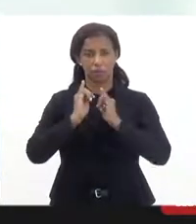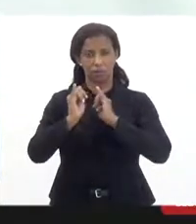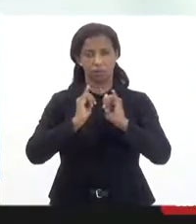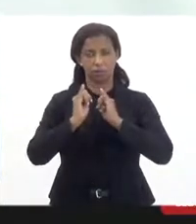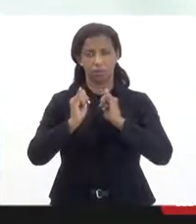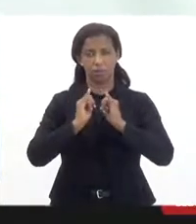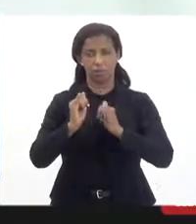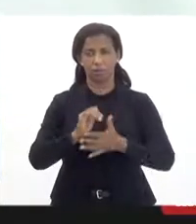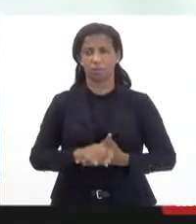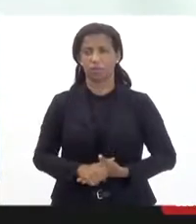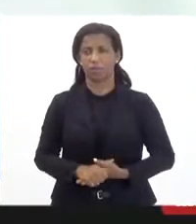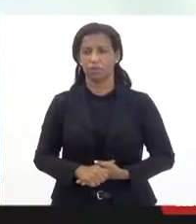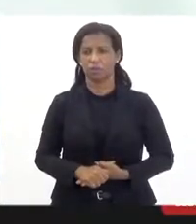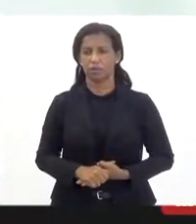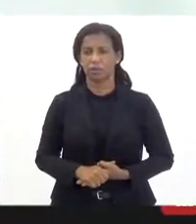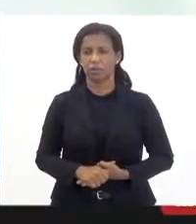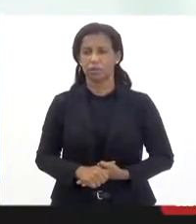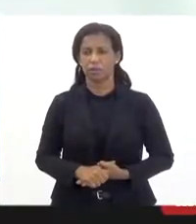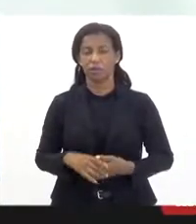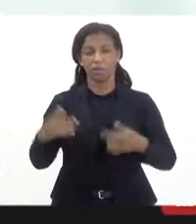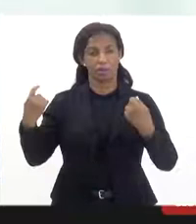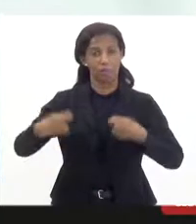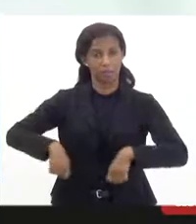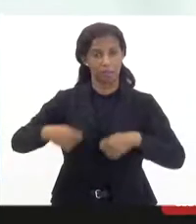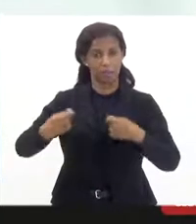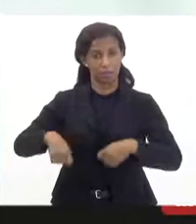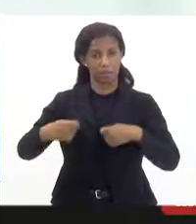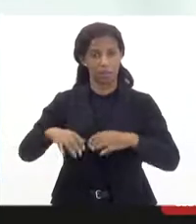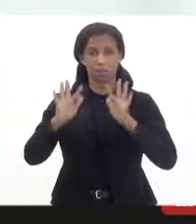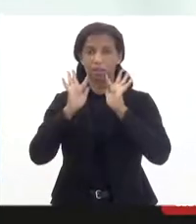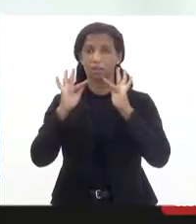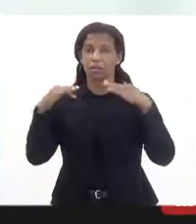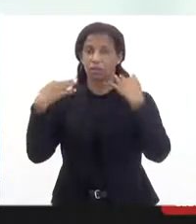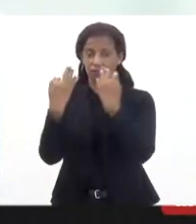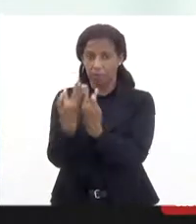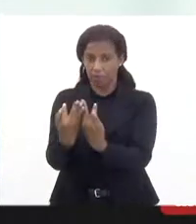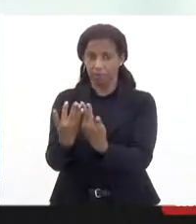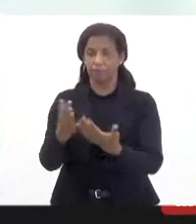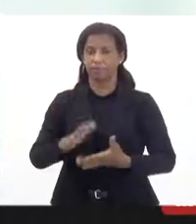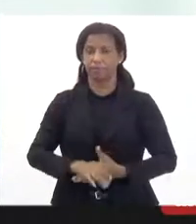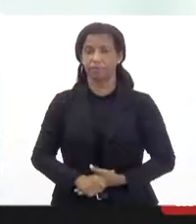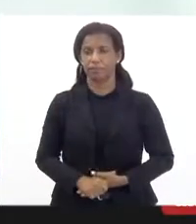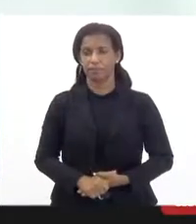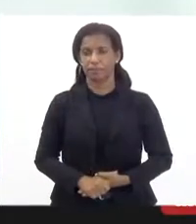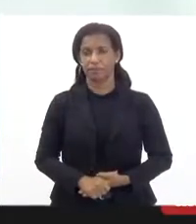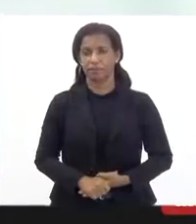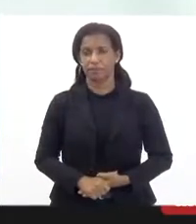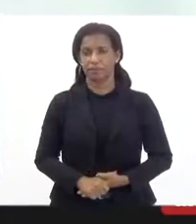porque isso é mais necessário, mas tem relação.